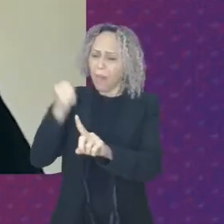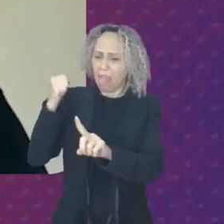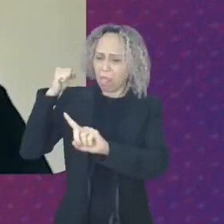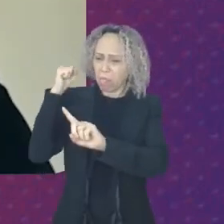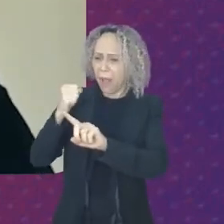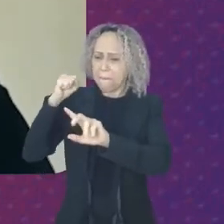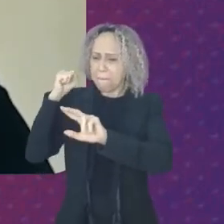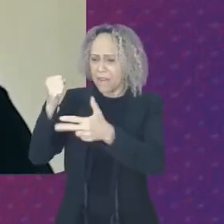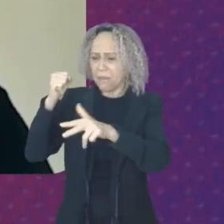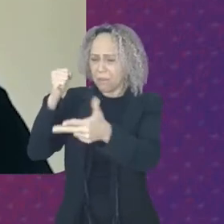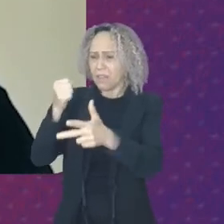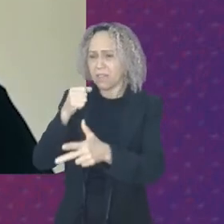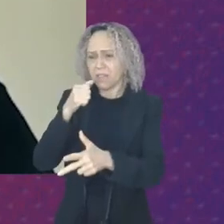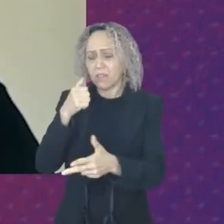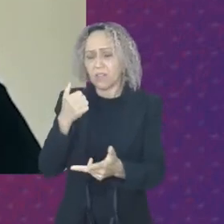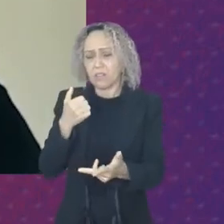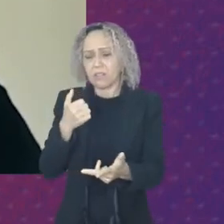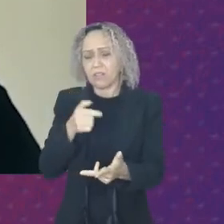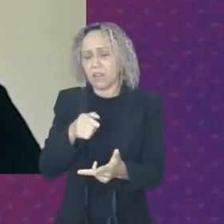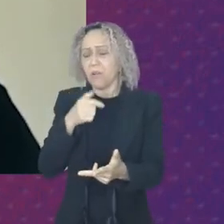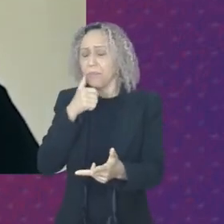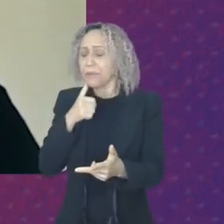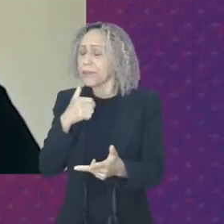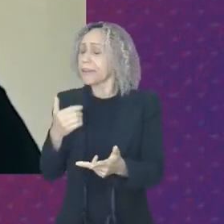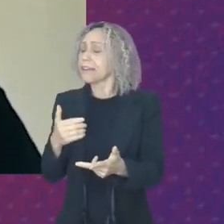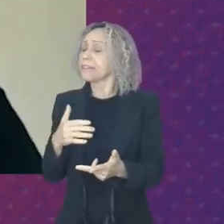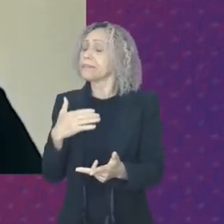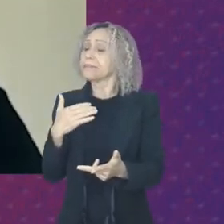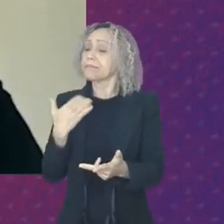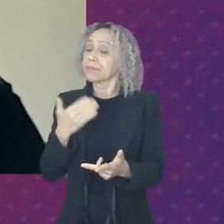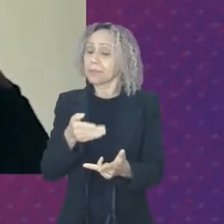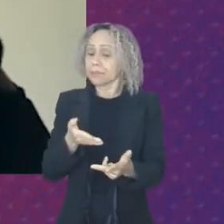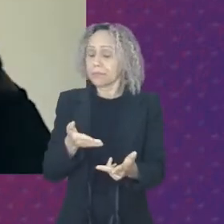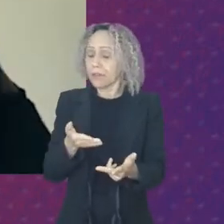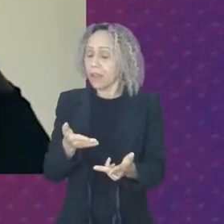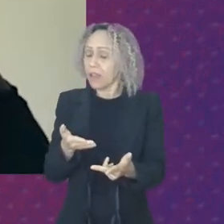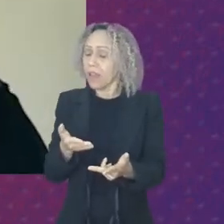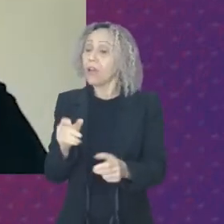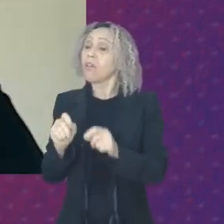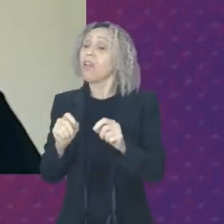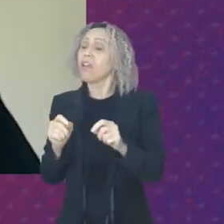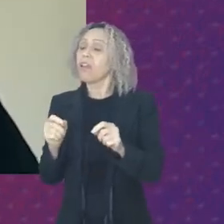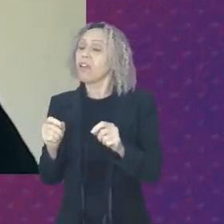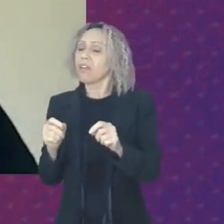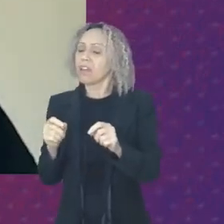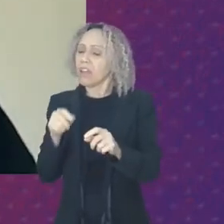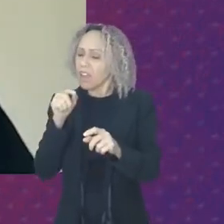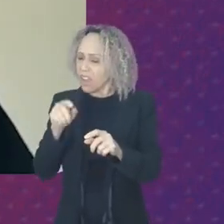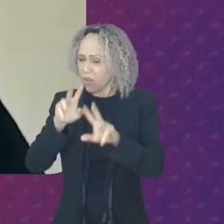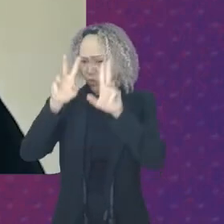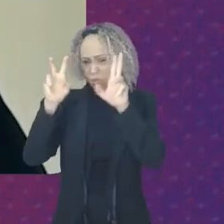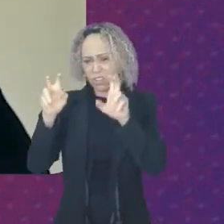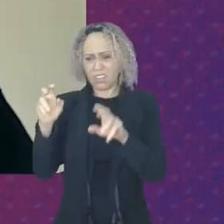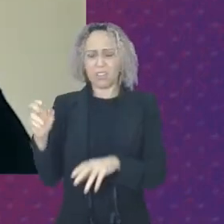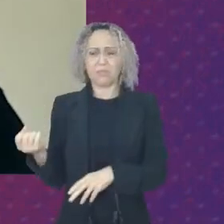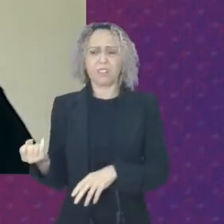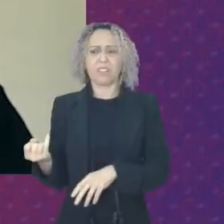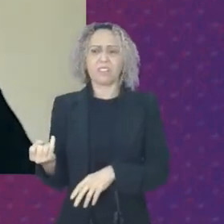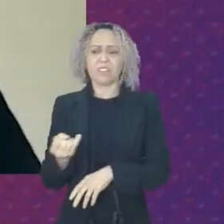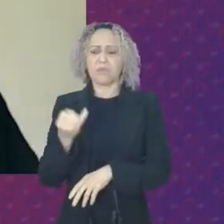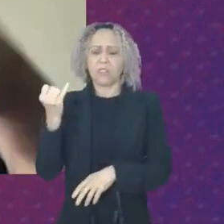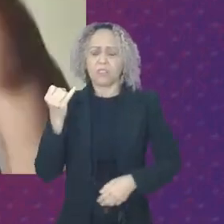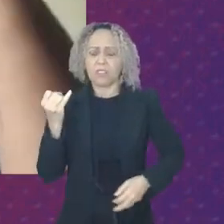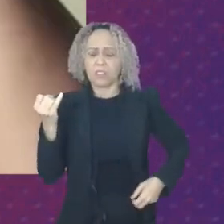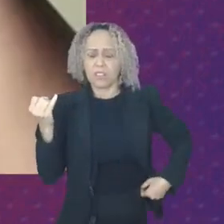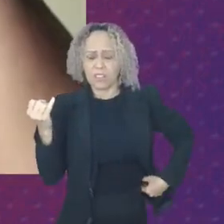aprovou dentro desse pacote, né, que tem dizer a segurança das mulheres, que vem dizer sobre a vida